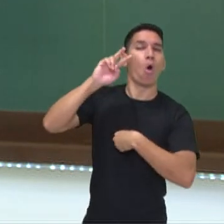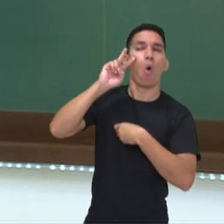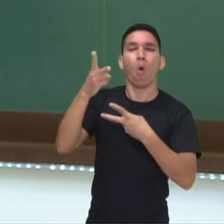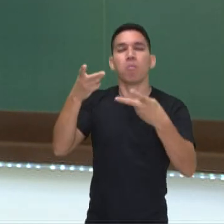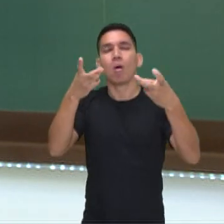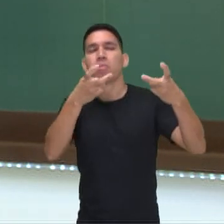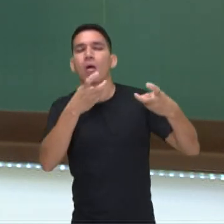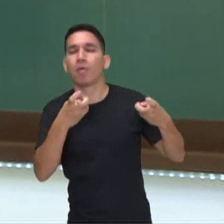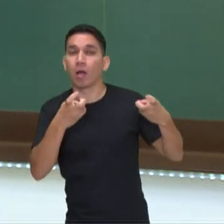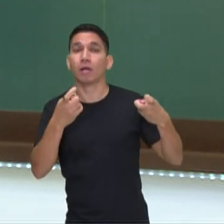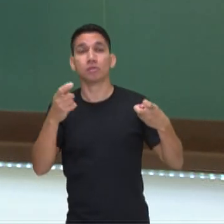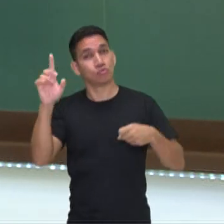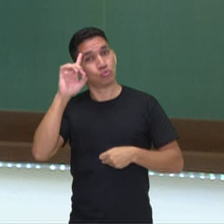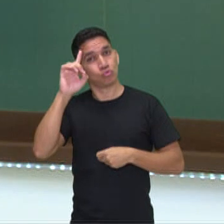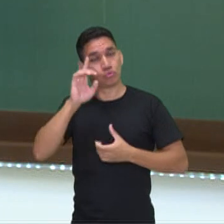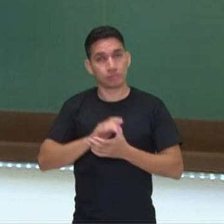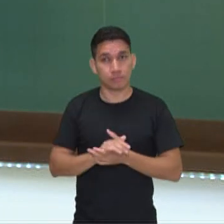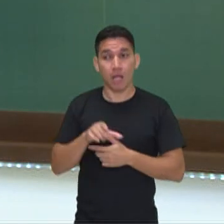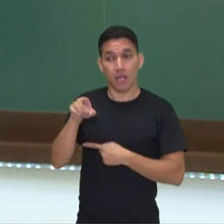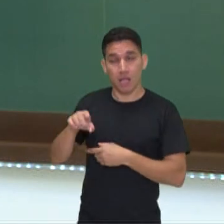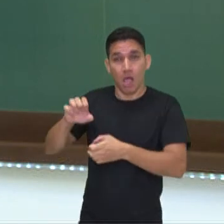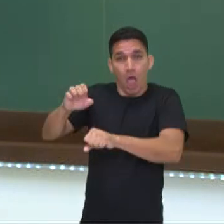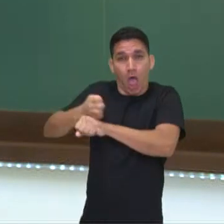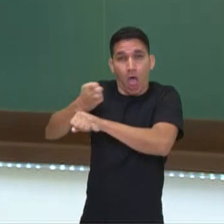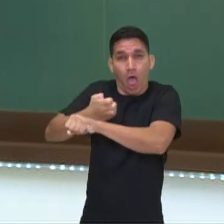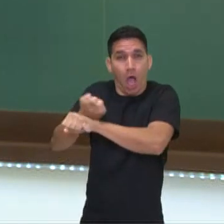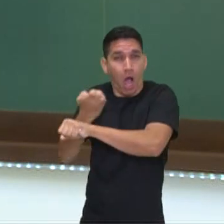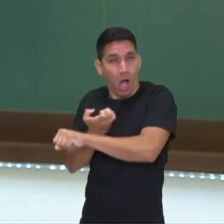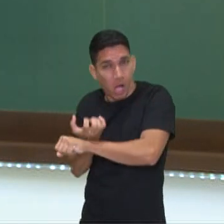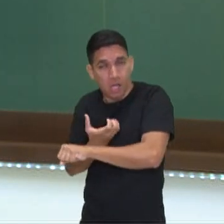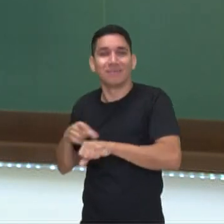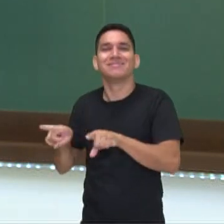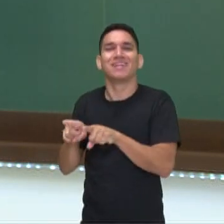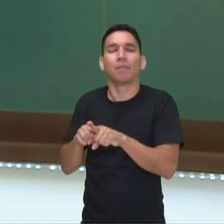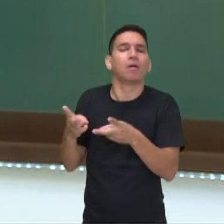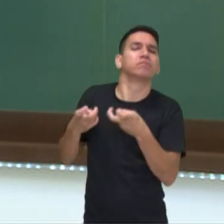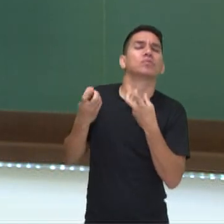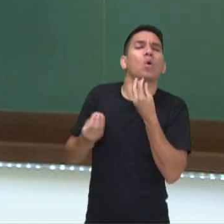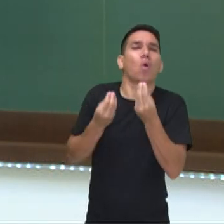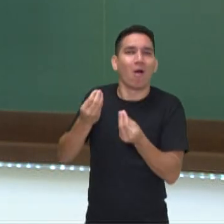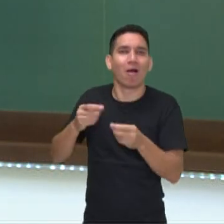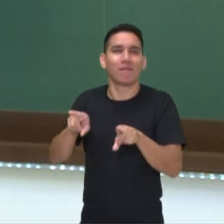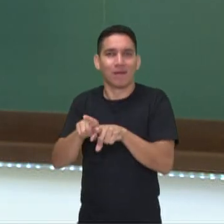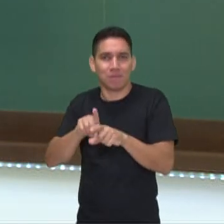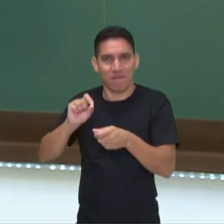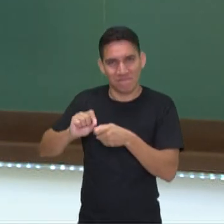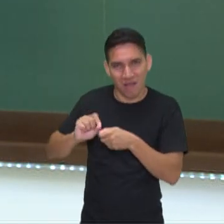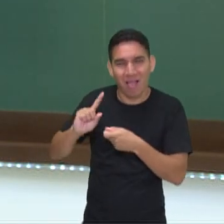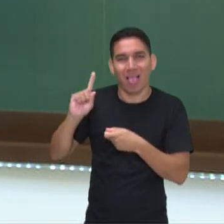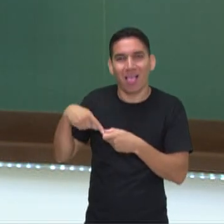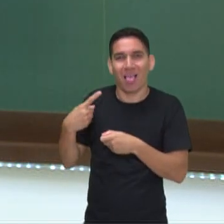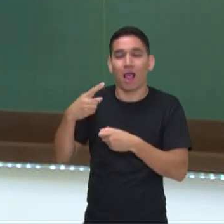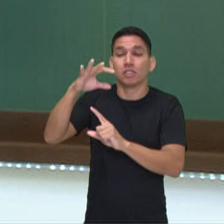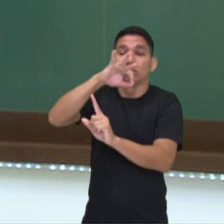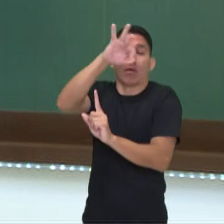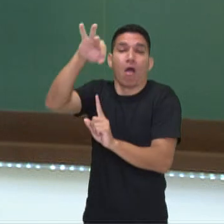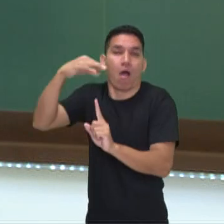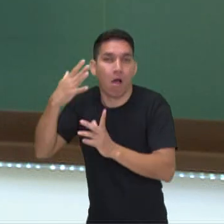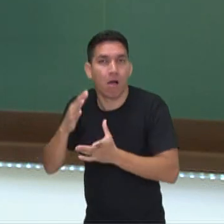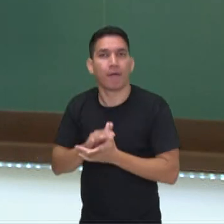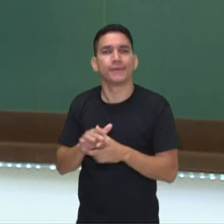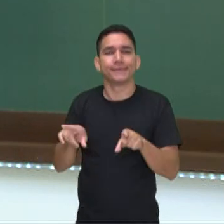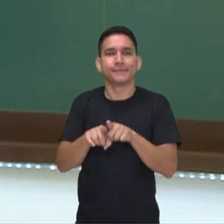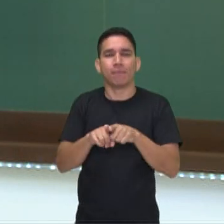observação. O Aleijadinho também trabalha muito a observação das pessoas e retrata como santos, como por aí, como outras coisas, né?